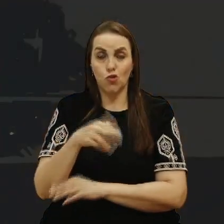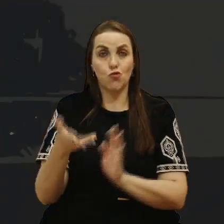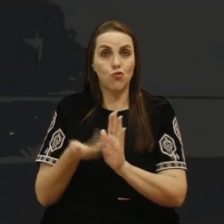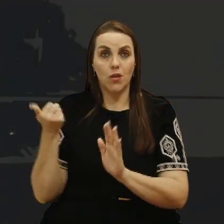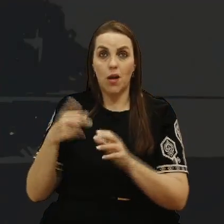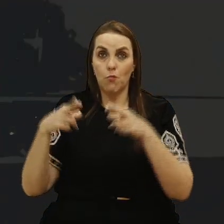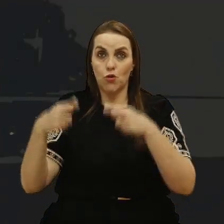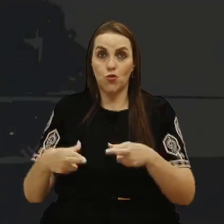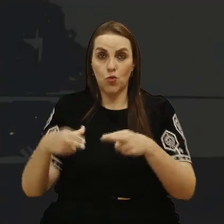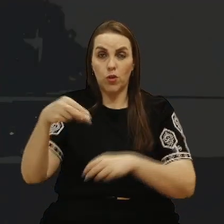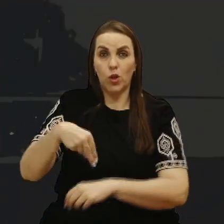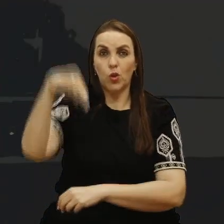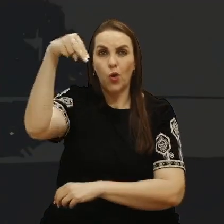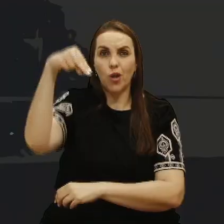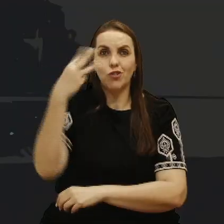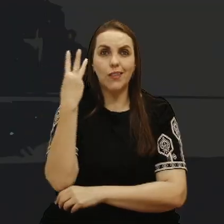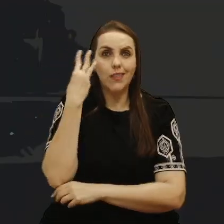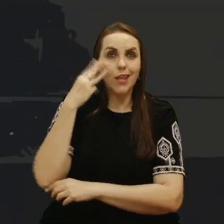toneladas de lixo.